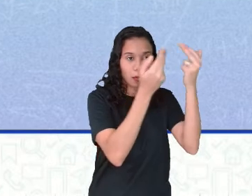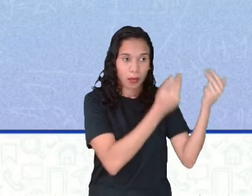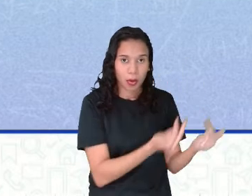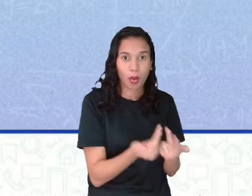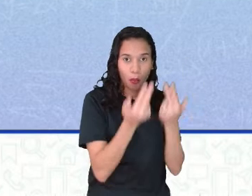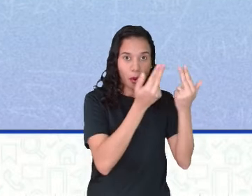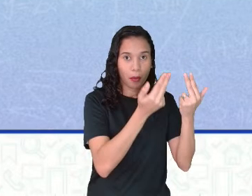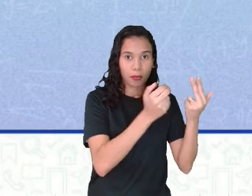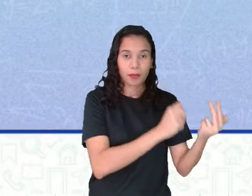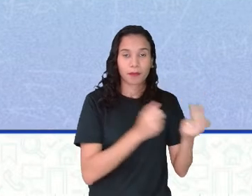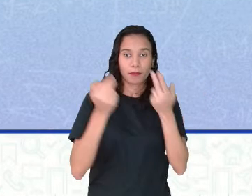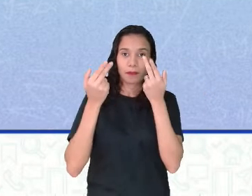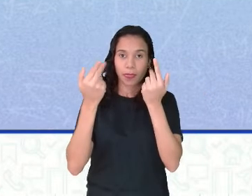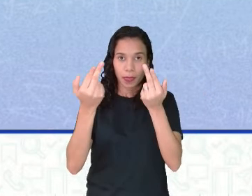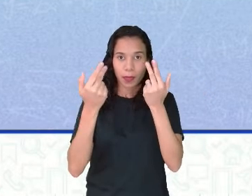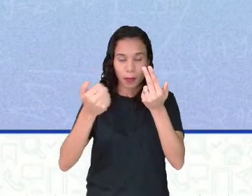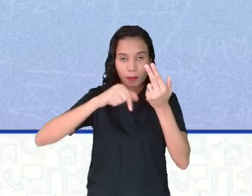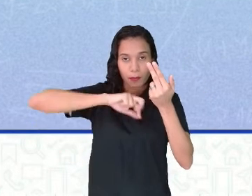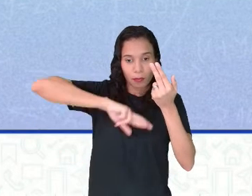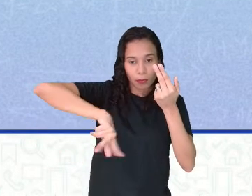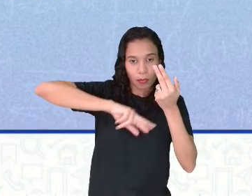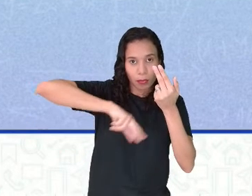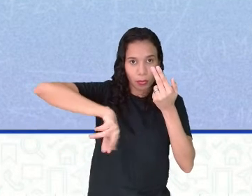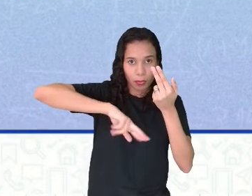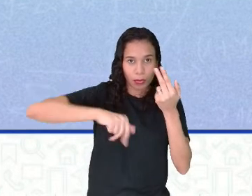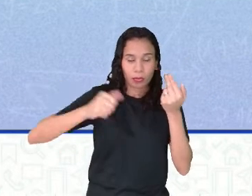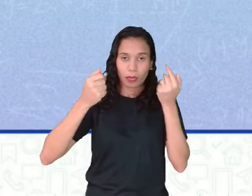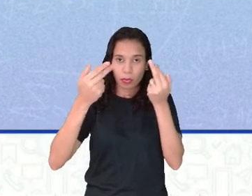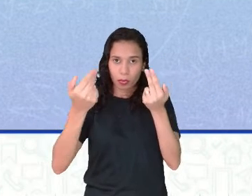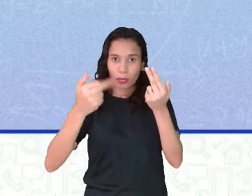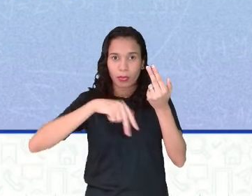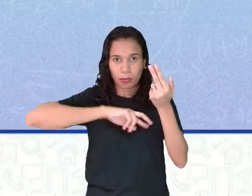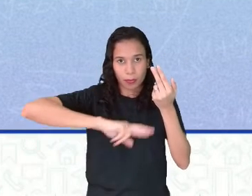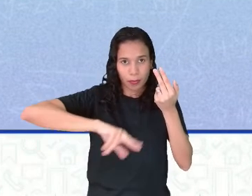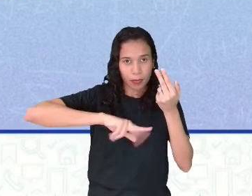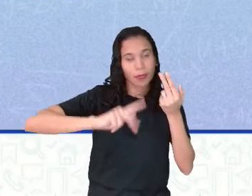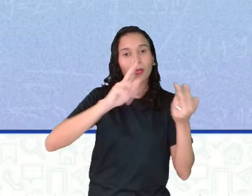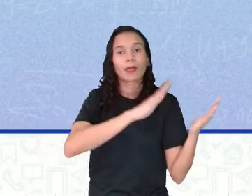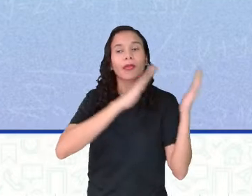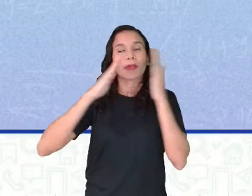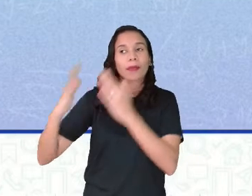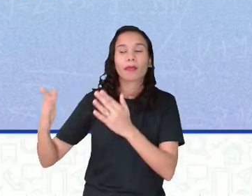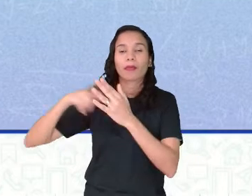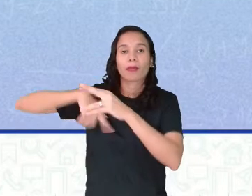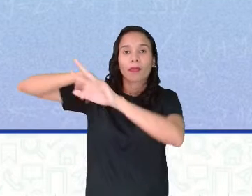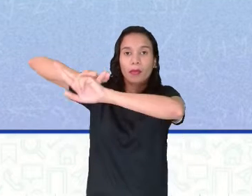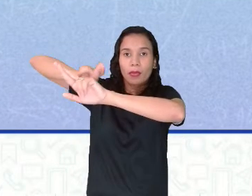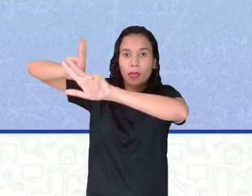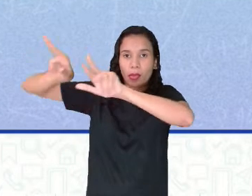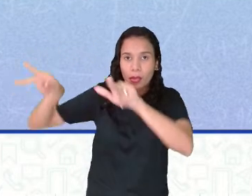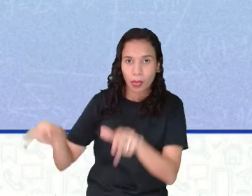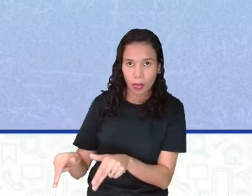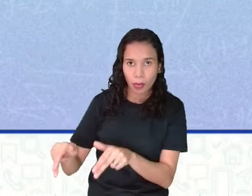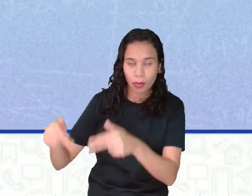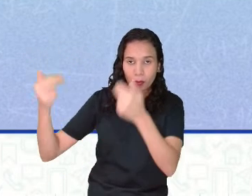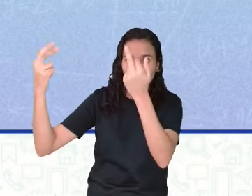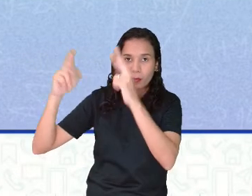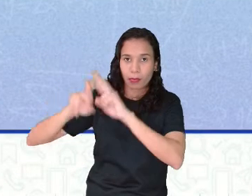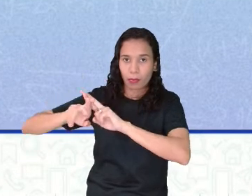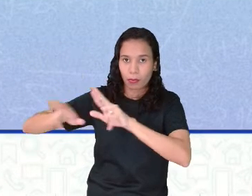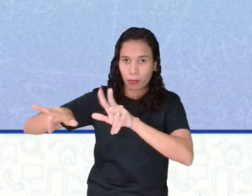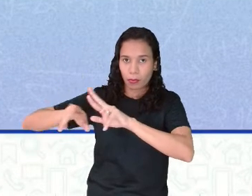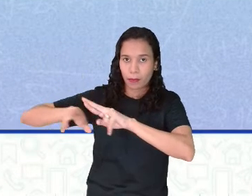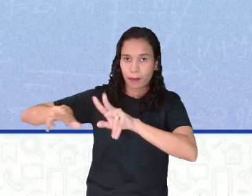mesma medida. Isósceles, 2 lados e 2 ângulos de mesma medida. E escaleno, os 3 lados e